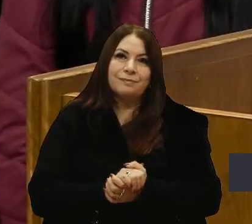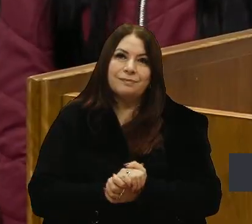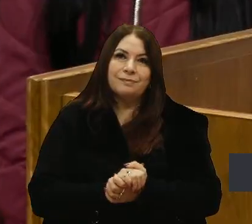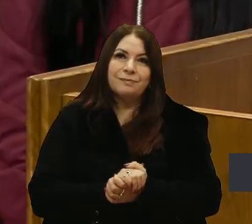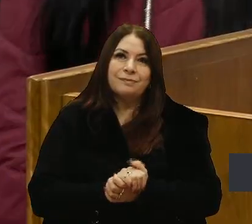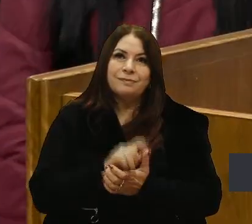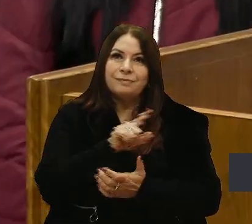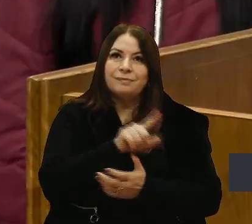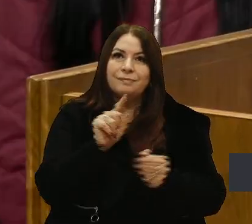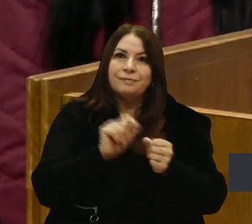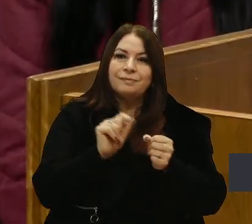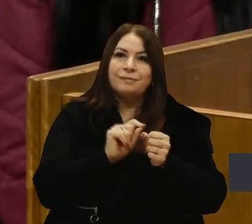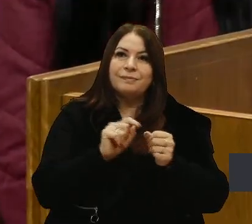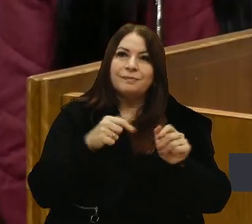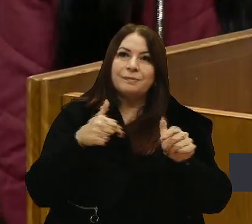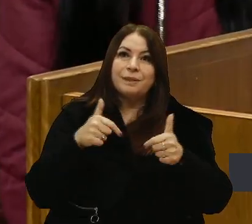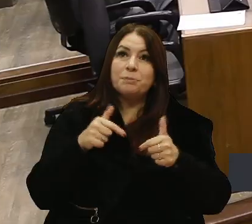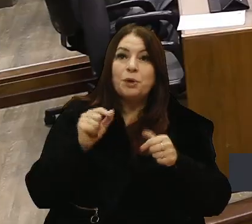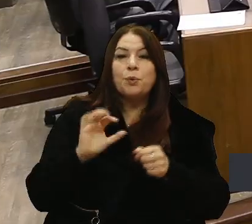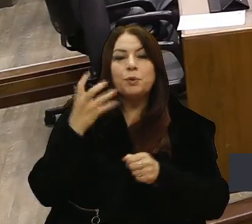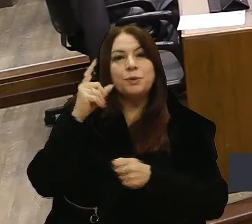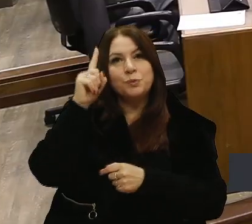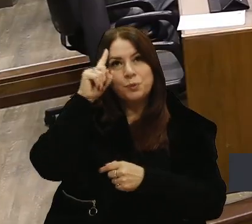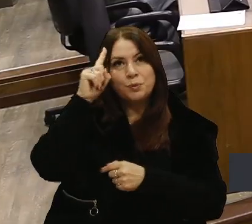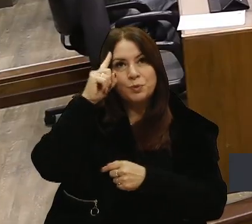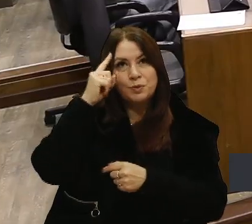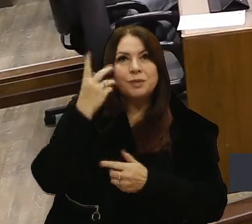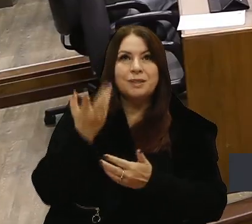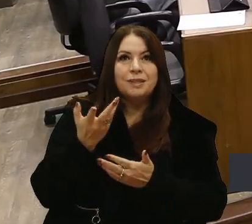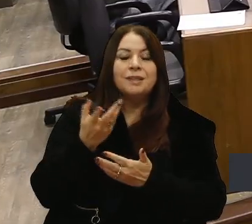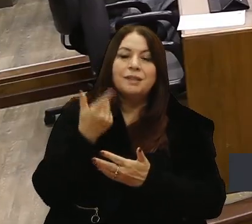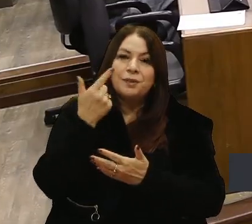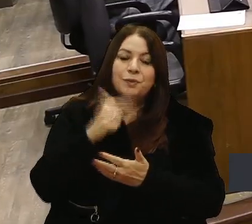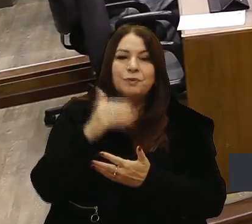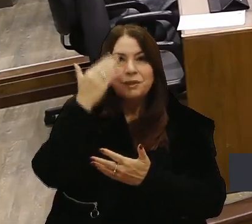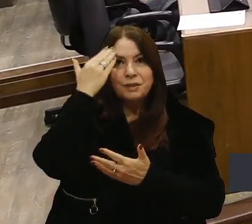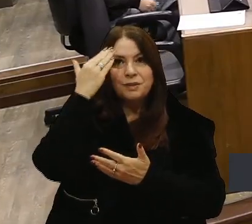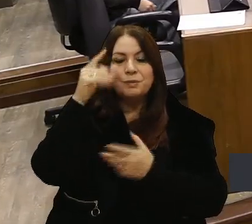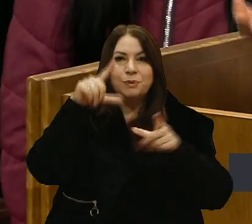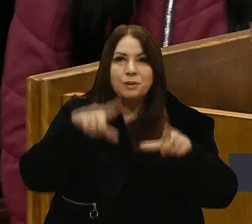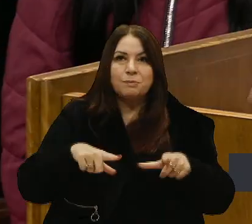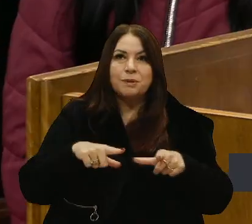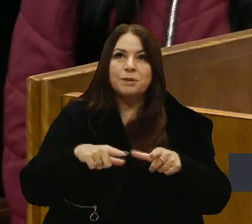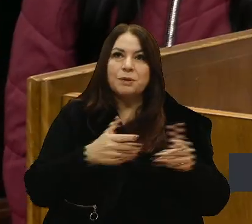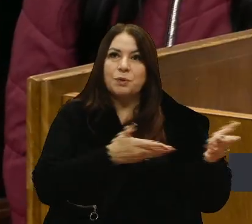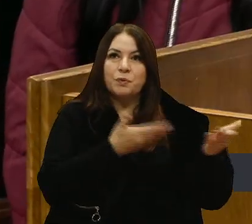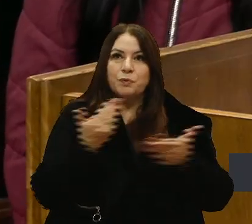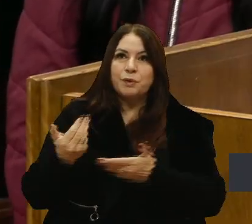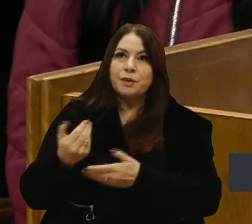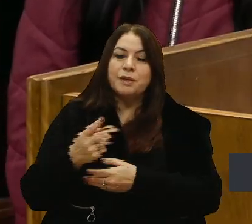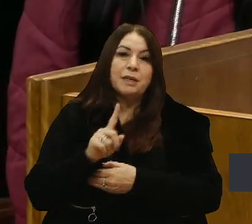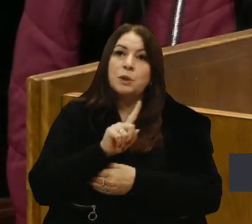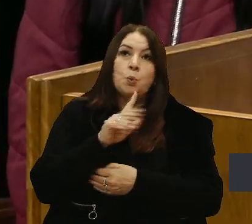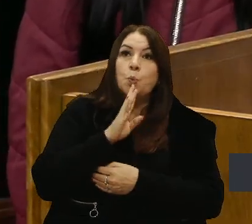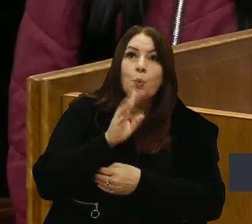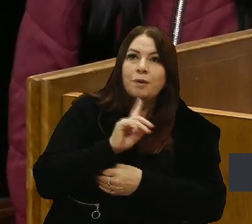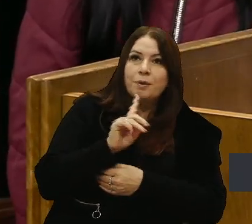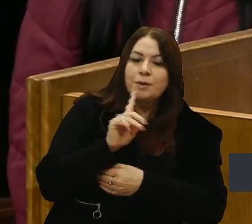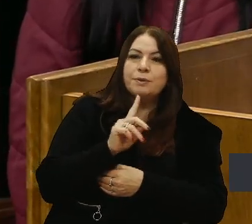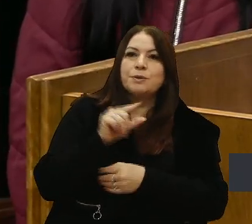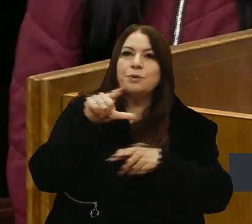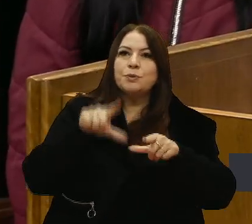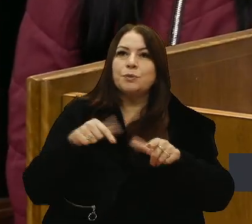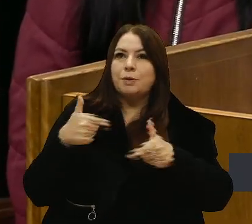é eles que fazem esse serviço acontecer todos os dias. E, de novo, agradecer o espaço, convidar quem ainda não conhece o